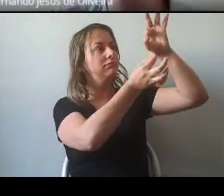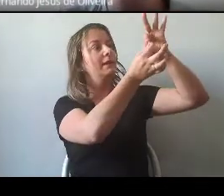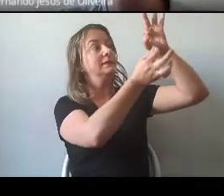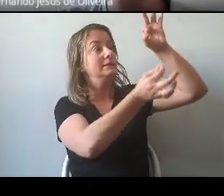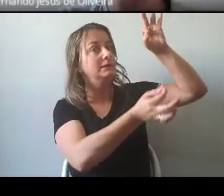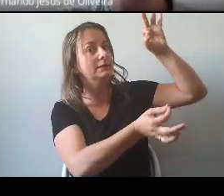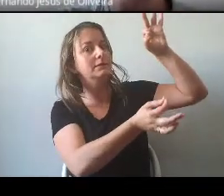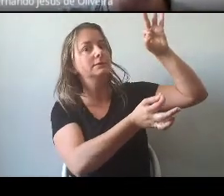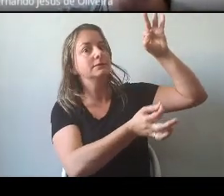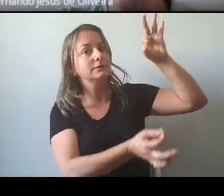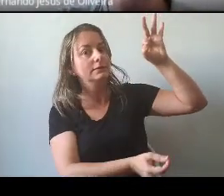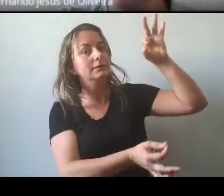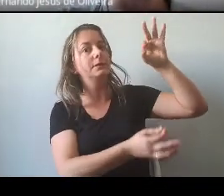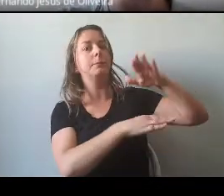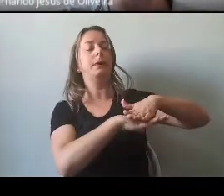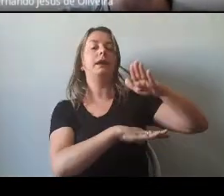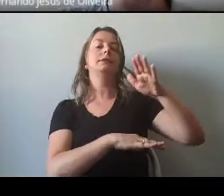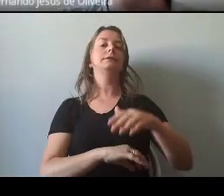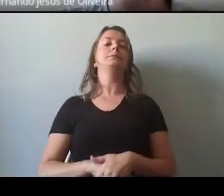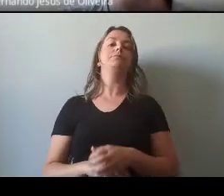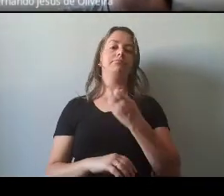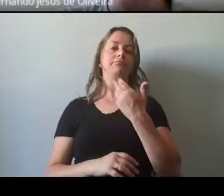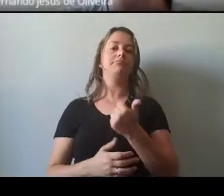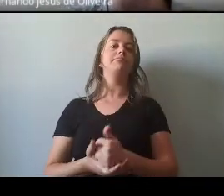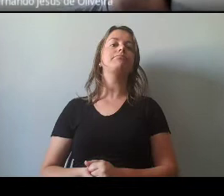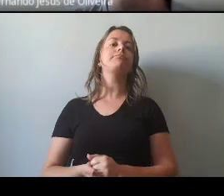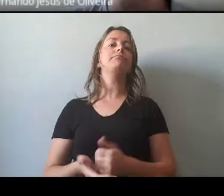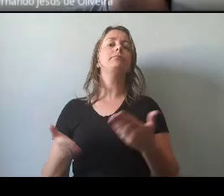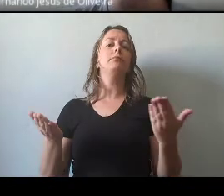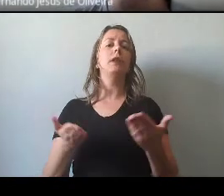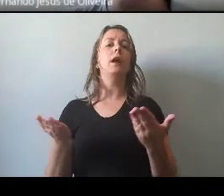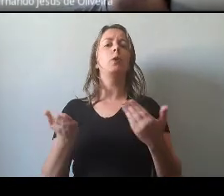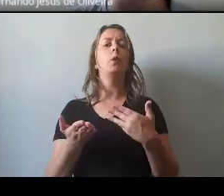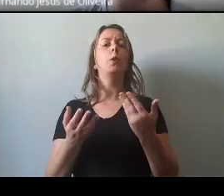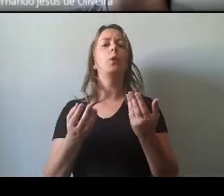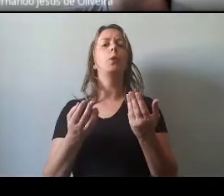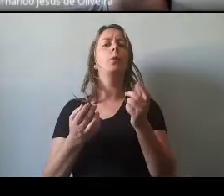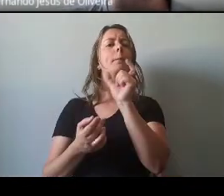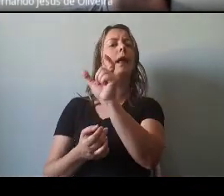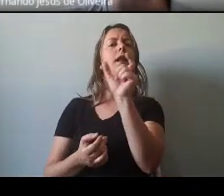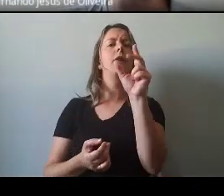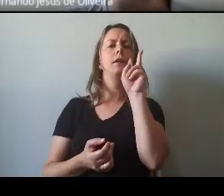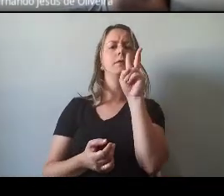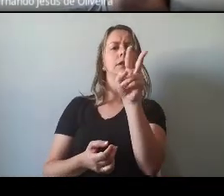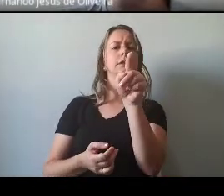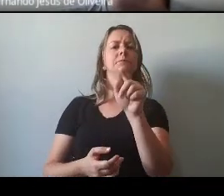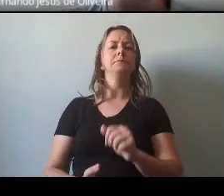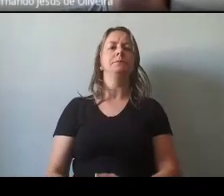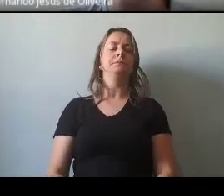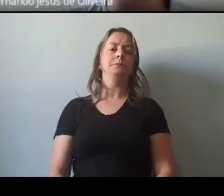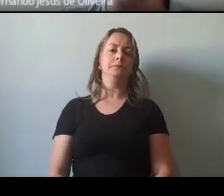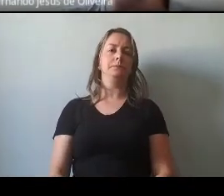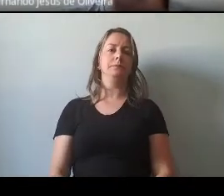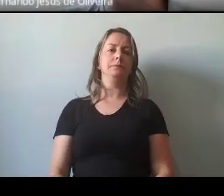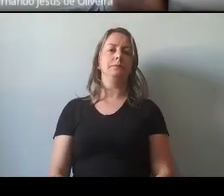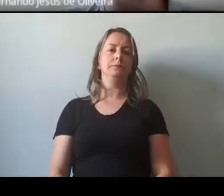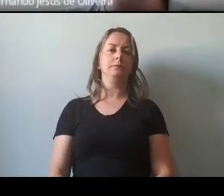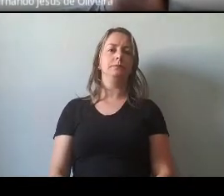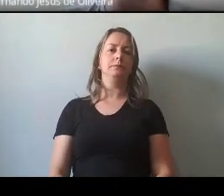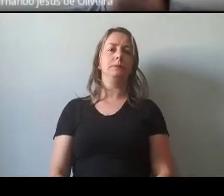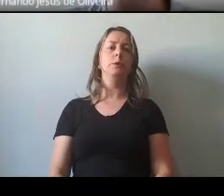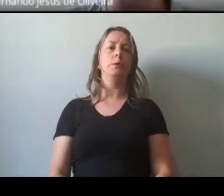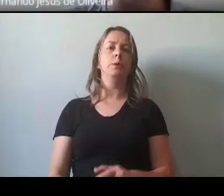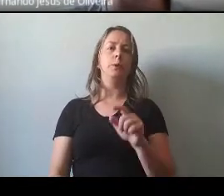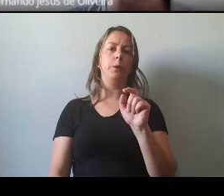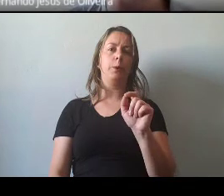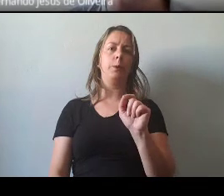Ok? Muito bem. E a gente tem agora o lançamento vertical. O que é o lançamento vertical? Então, é